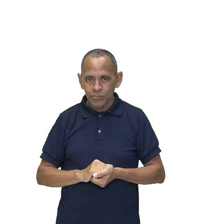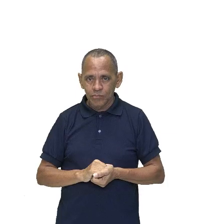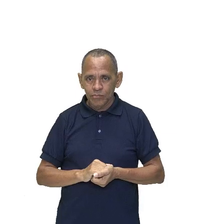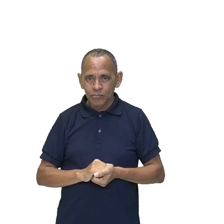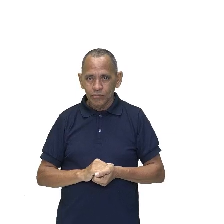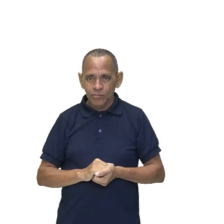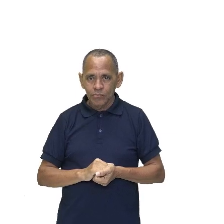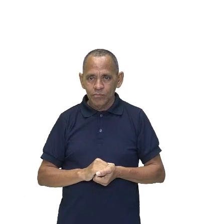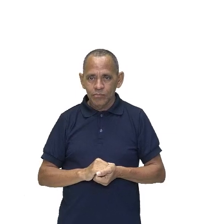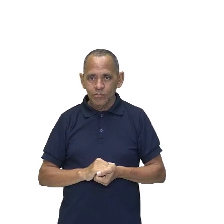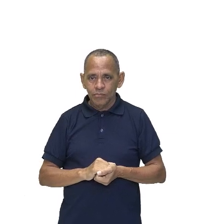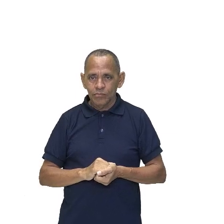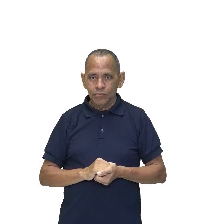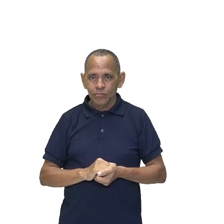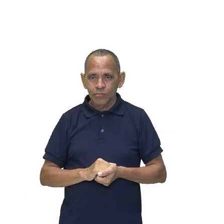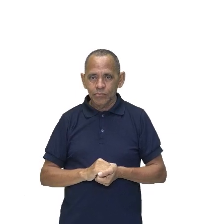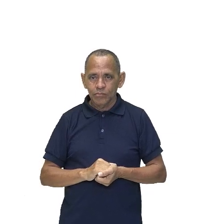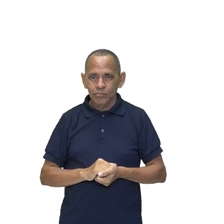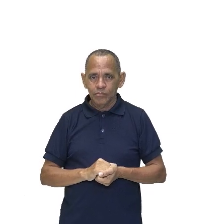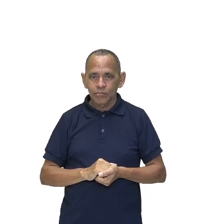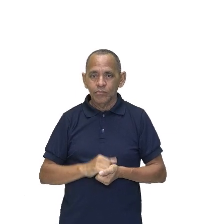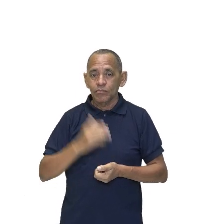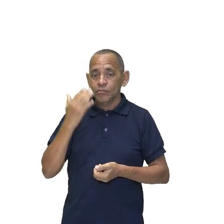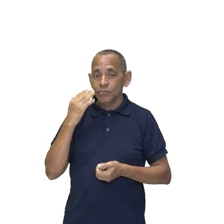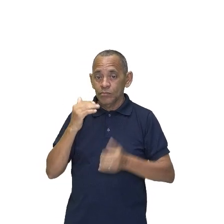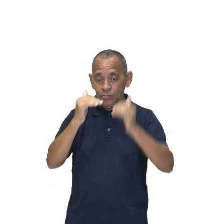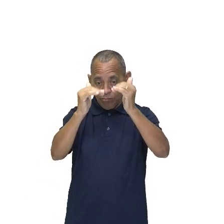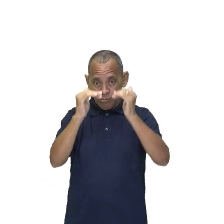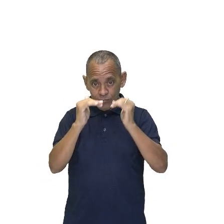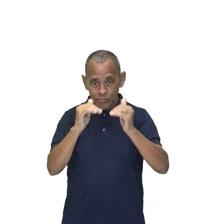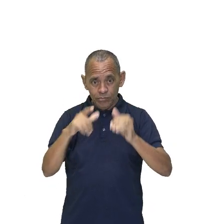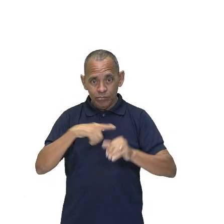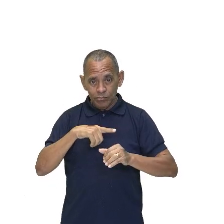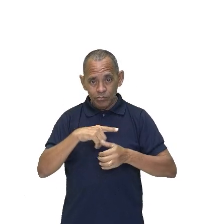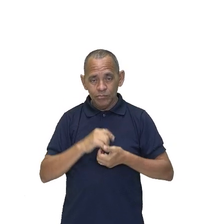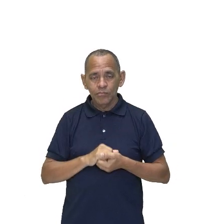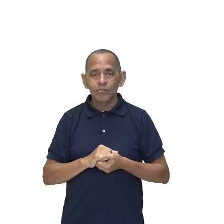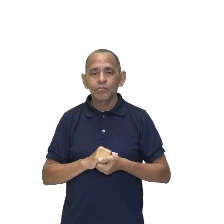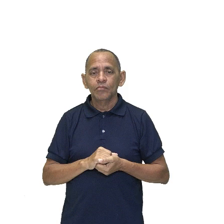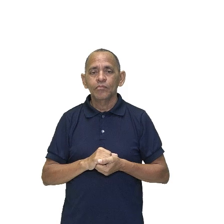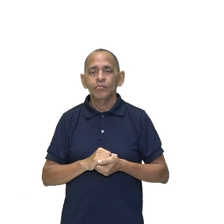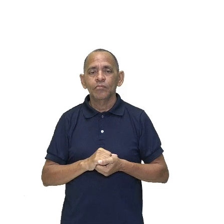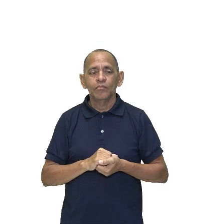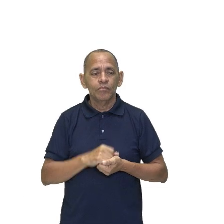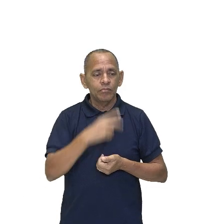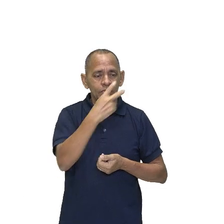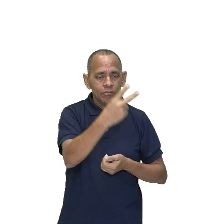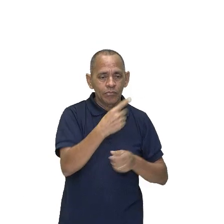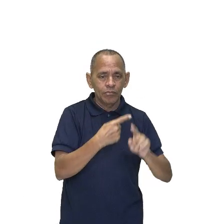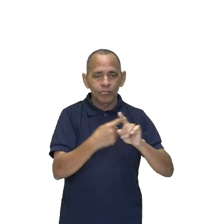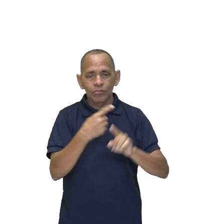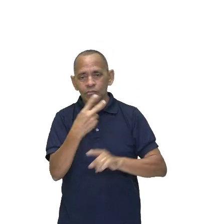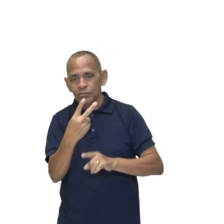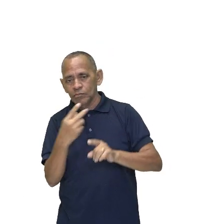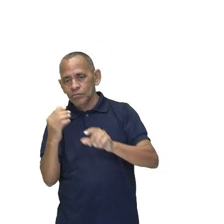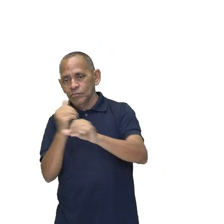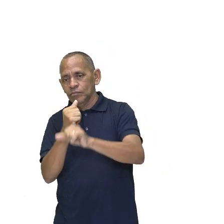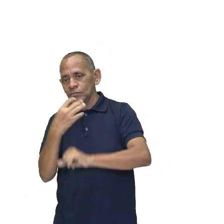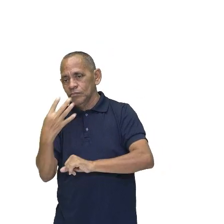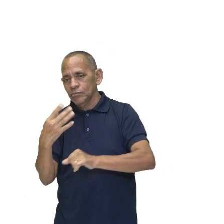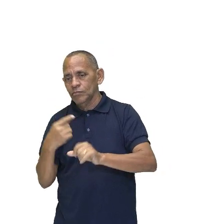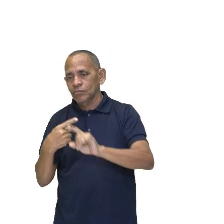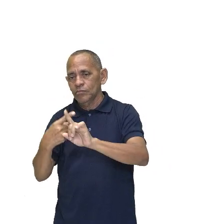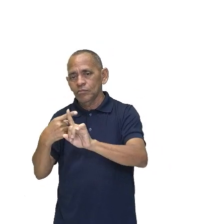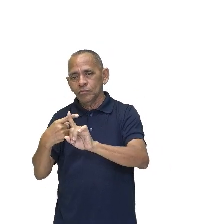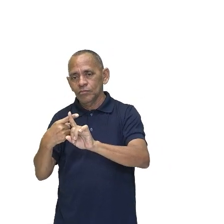e o y igual a 6. E o último valor que eu atribuí aí na nossa tabela foi o 2. Então, 2 vezes 2, 4, e 4 mais 4,